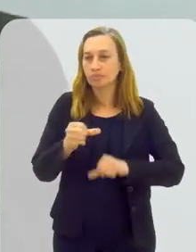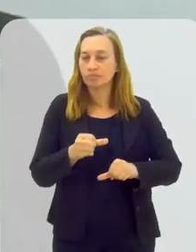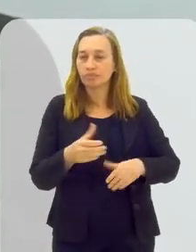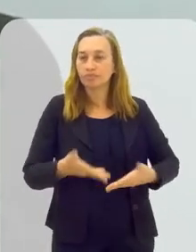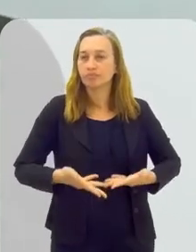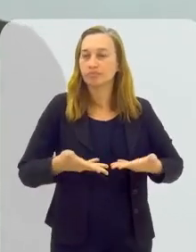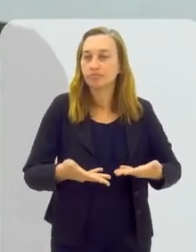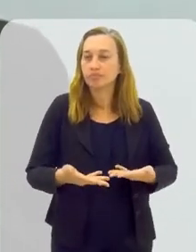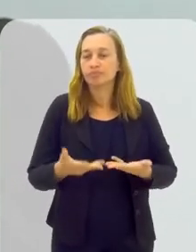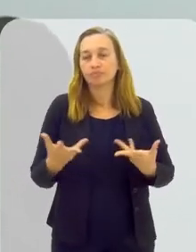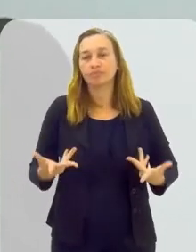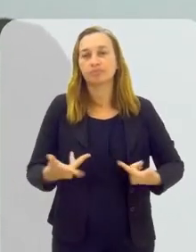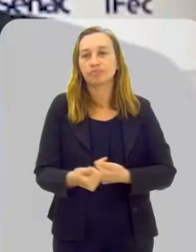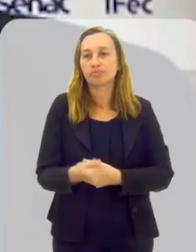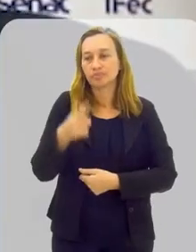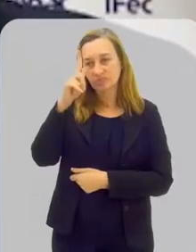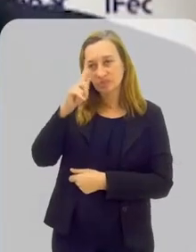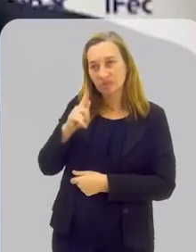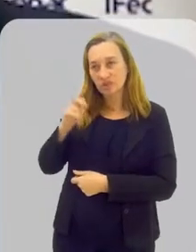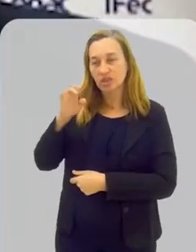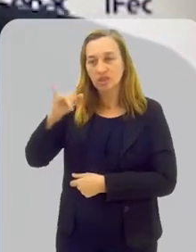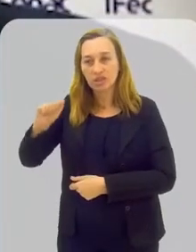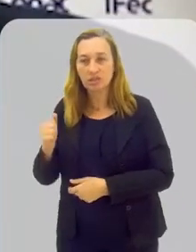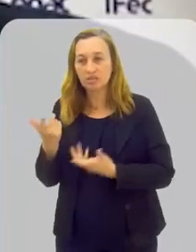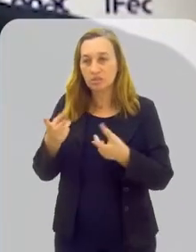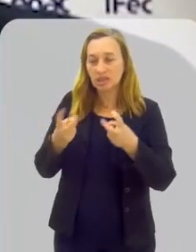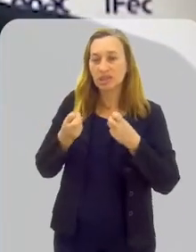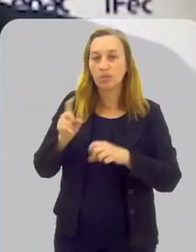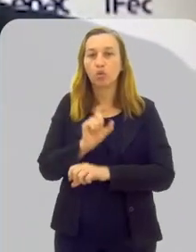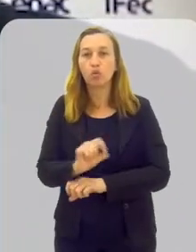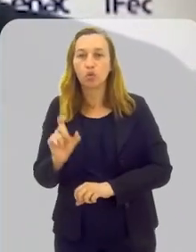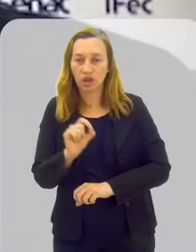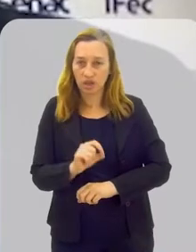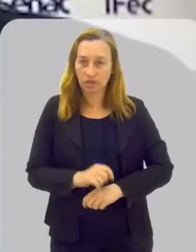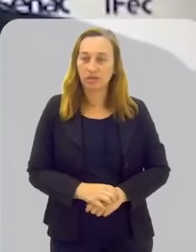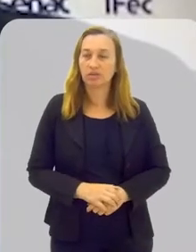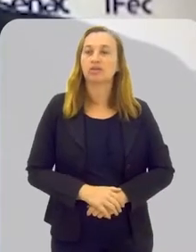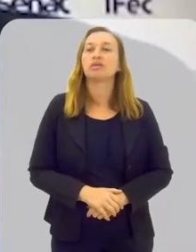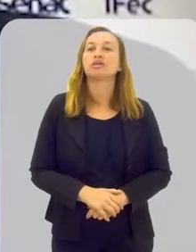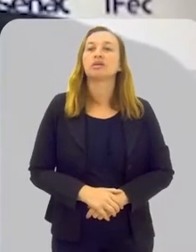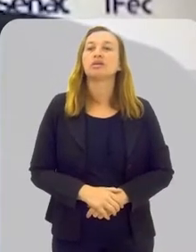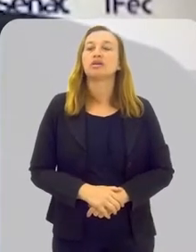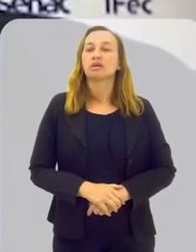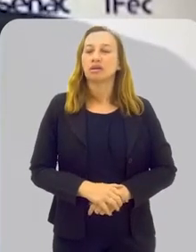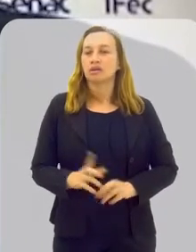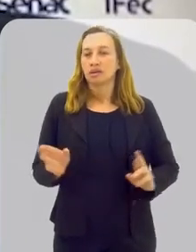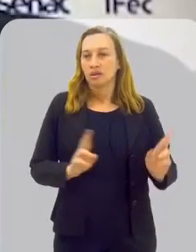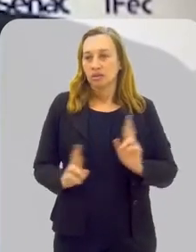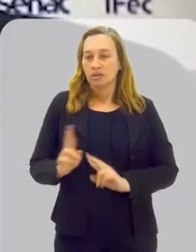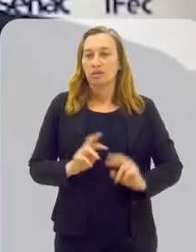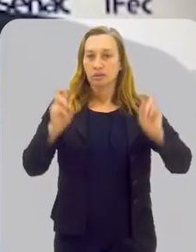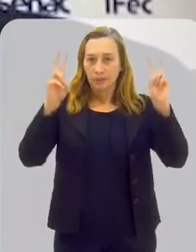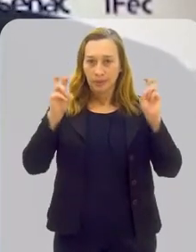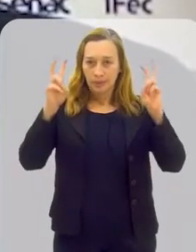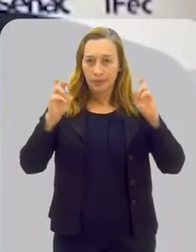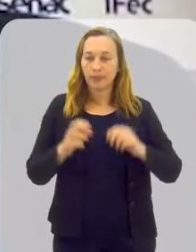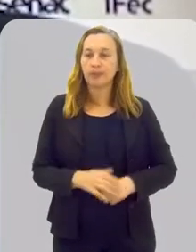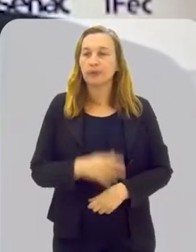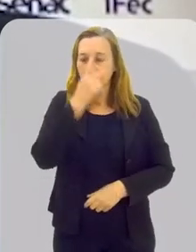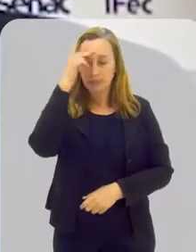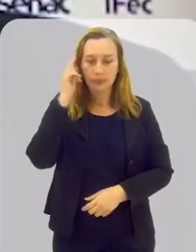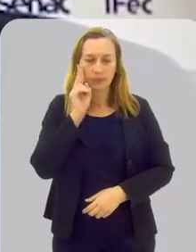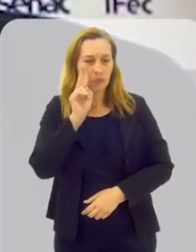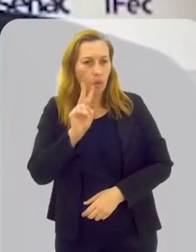essa troca essa receptividade incrível porque o que que a gente percebe que existe uma demanda reprimida em relação